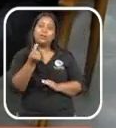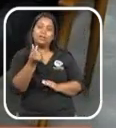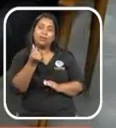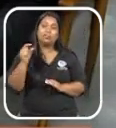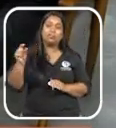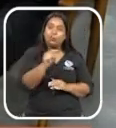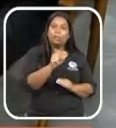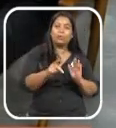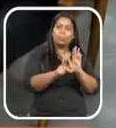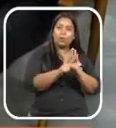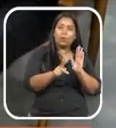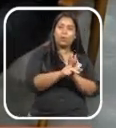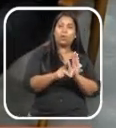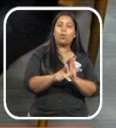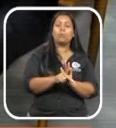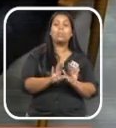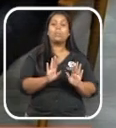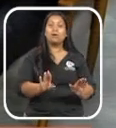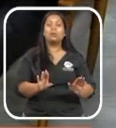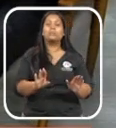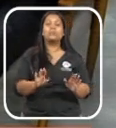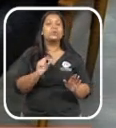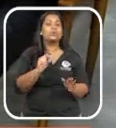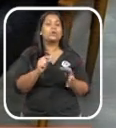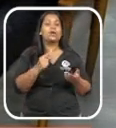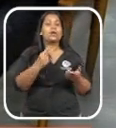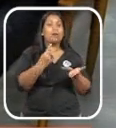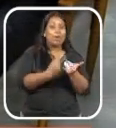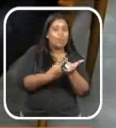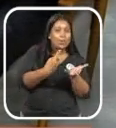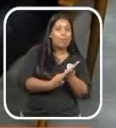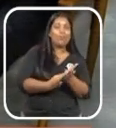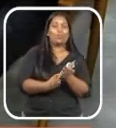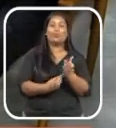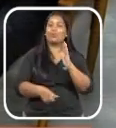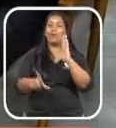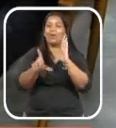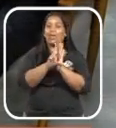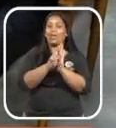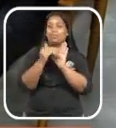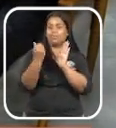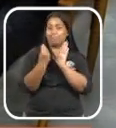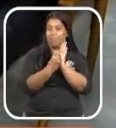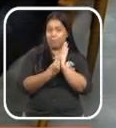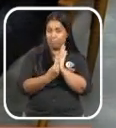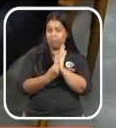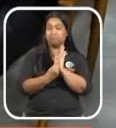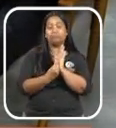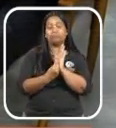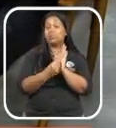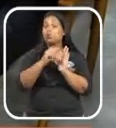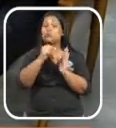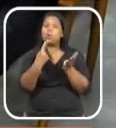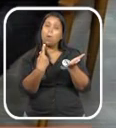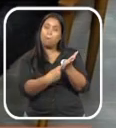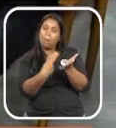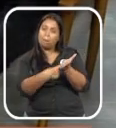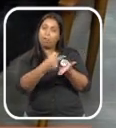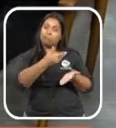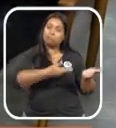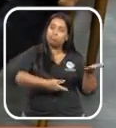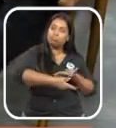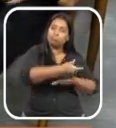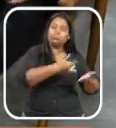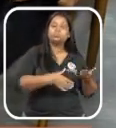Não era regulamentado como deveria. Num acordo. Então, Sim. mesmo deputados progressistas de esquerda, que eram contra a